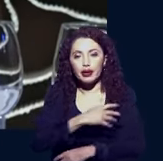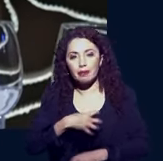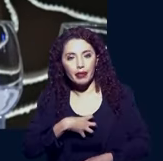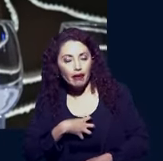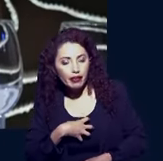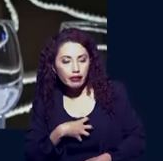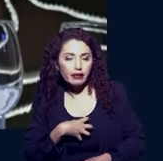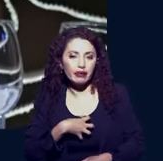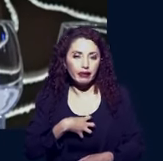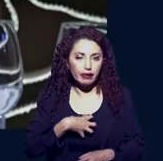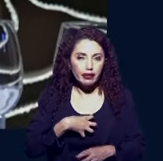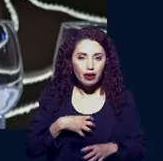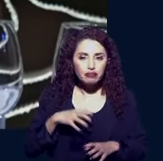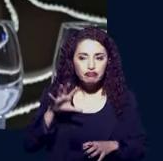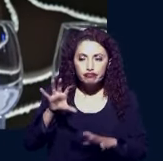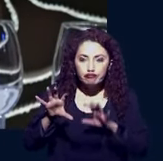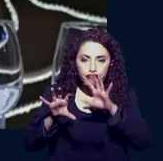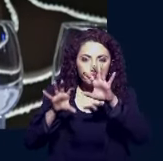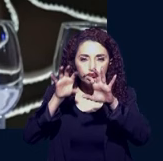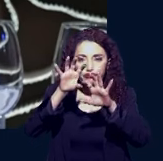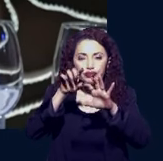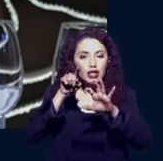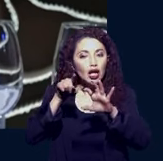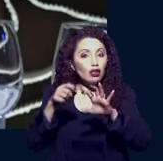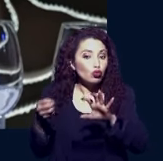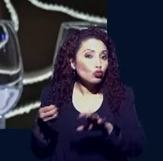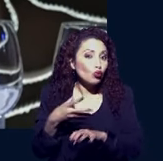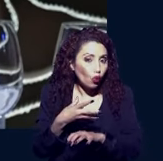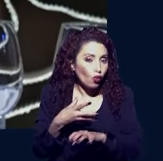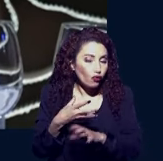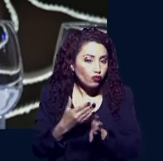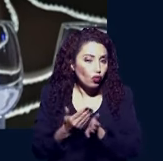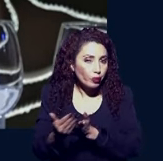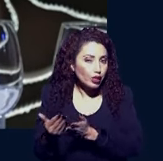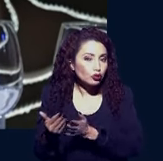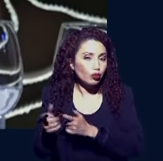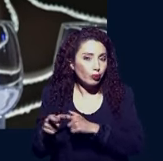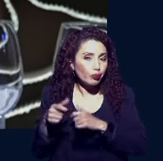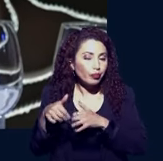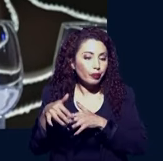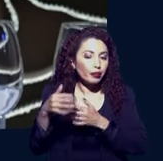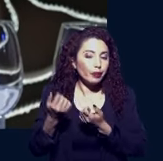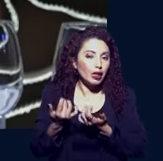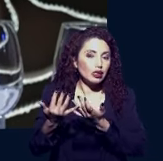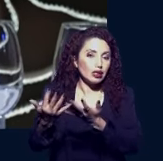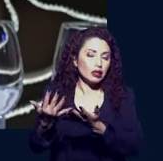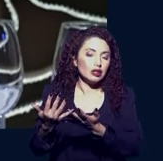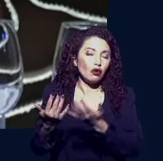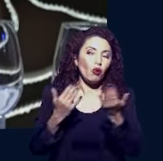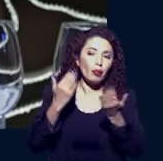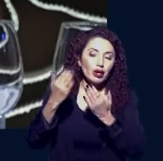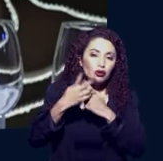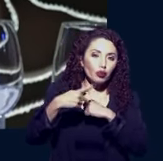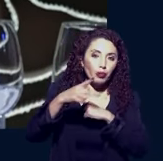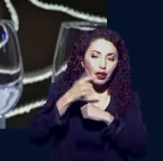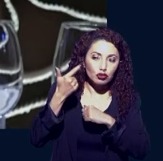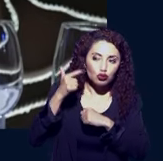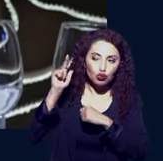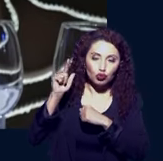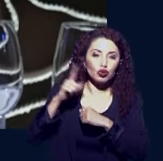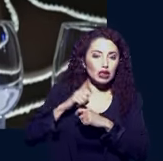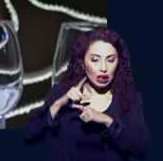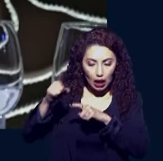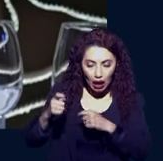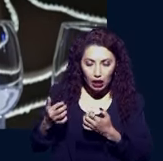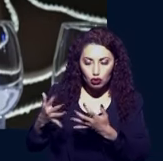Bahia uma parte da Bahia isso tudo é muito novo ainda perto do que os países e que tem uma agricultura forte como os Estados